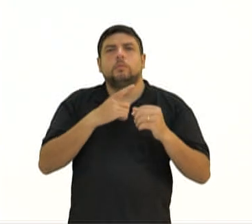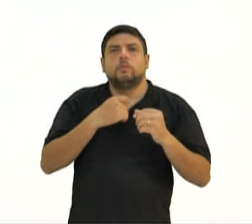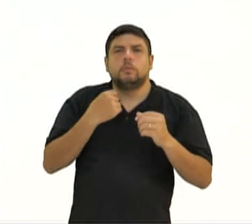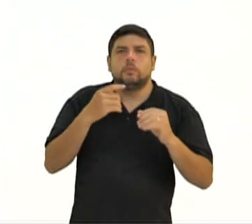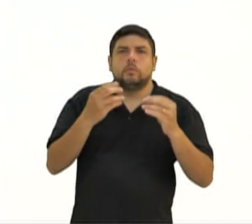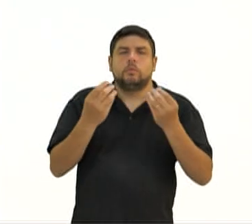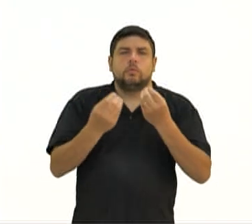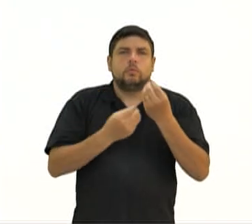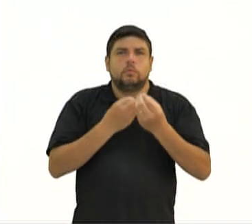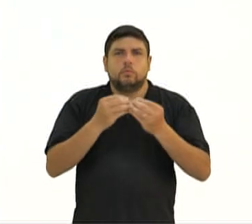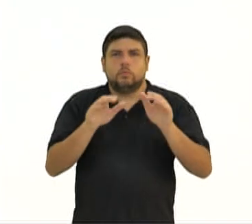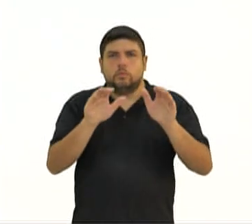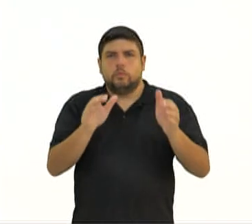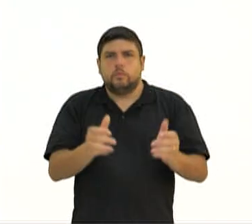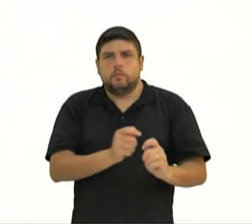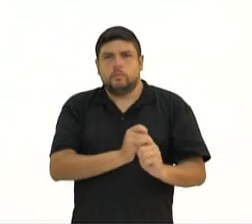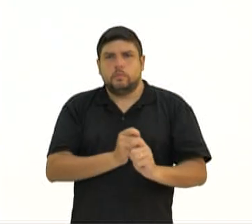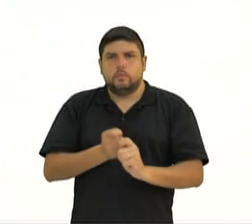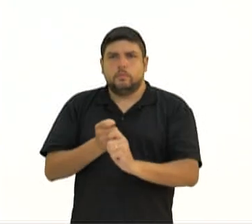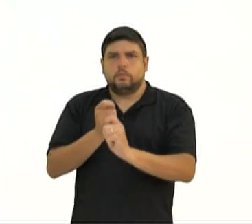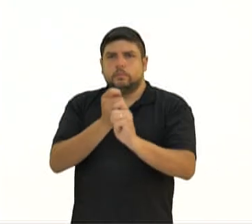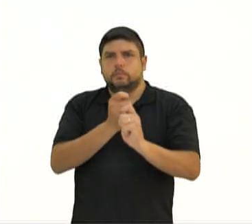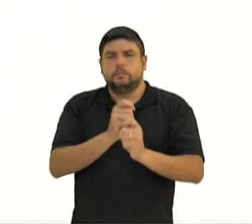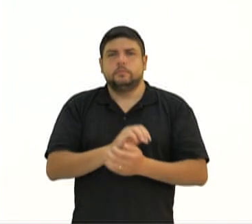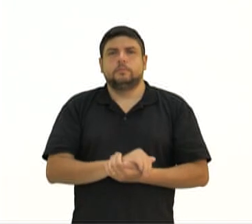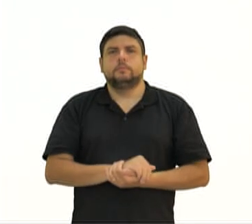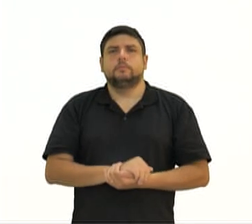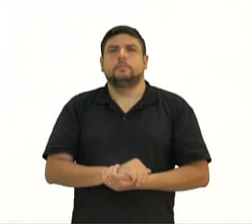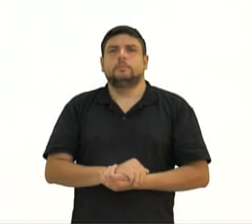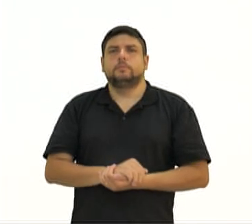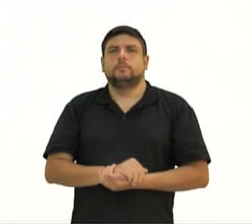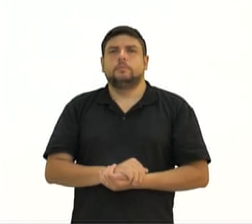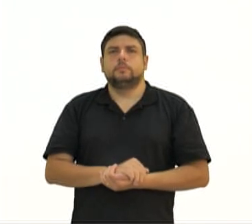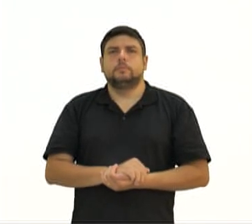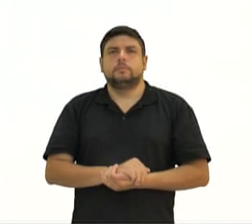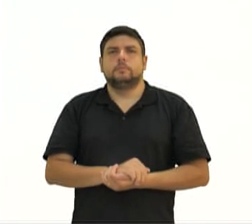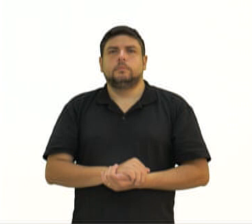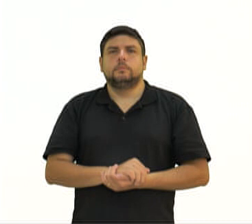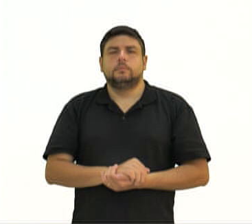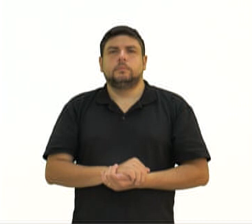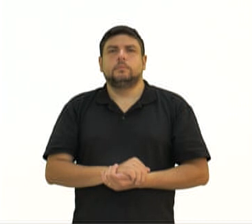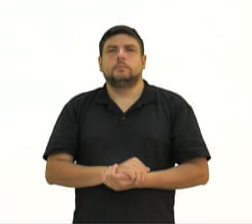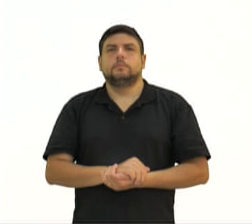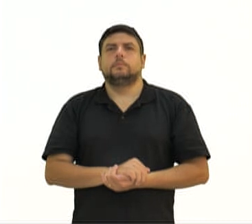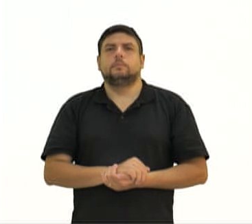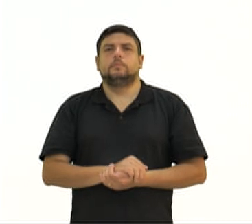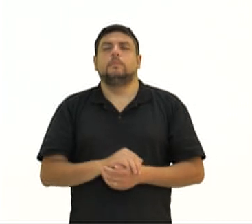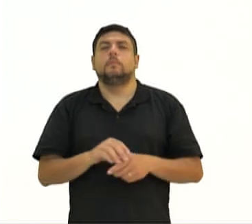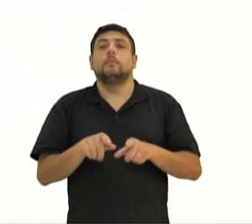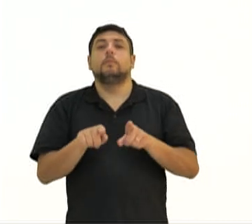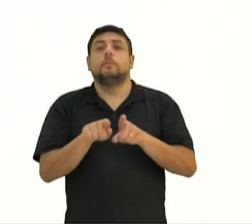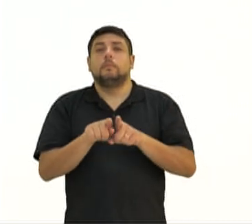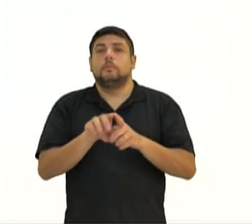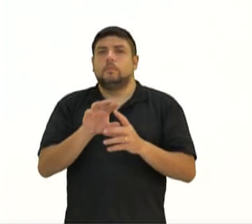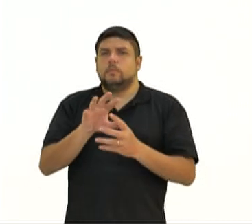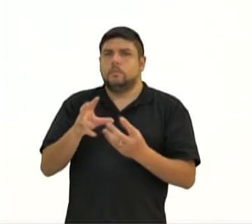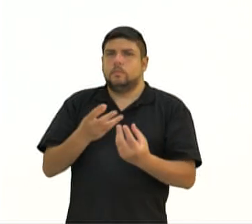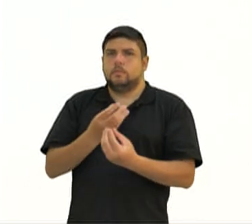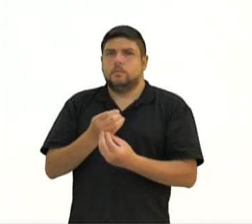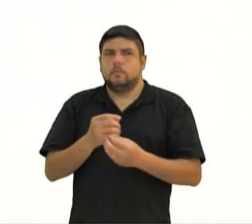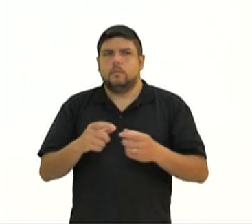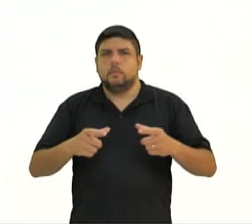as incisões aqui. Muito bonito. Outra parte da arte marajoara é o